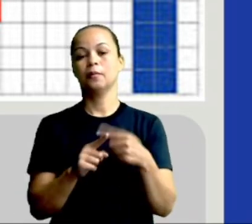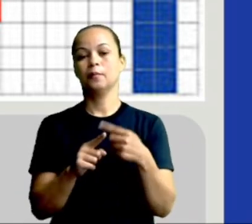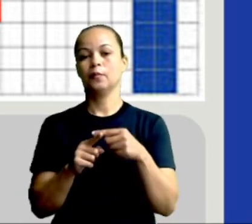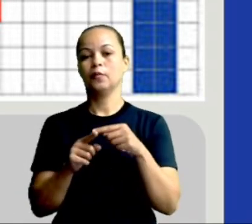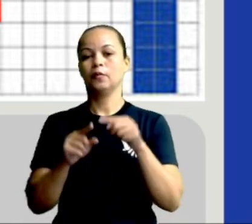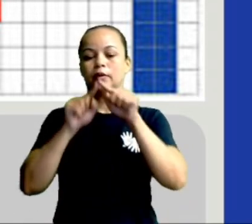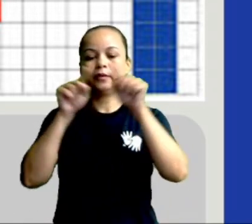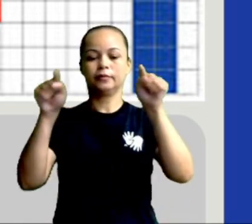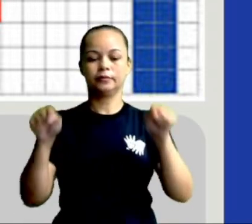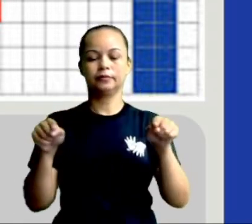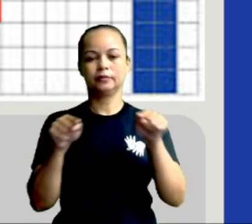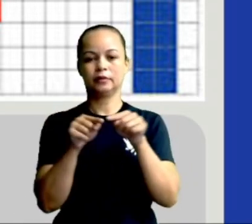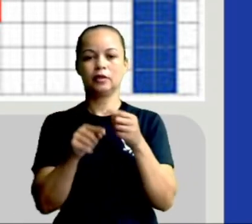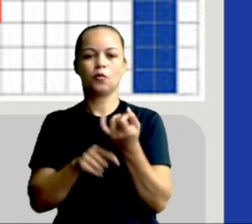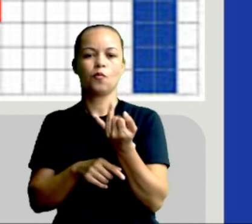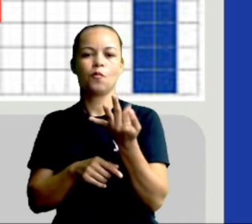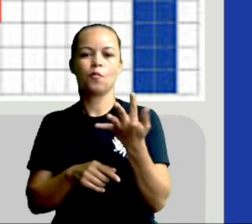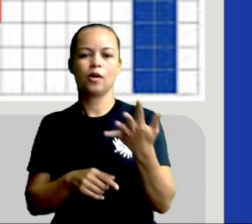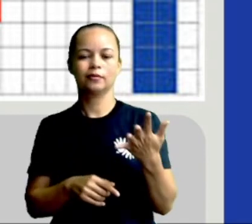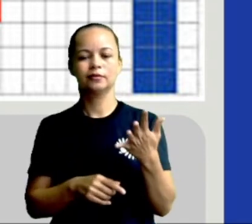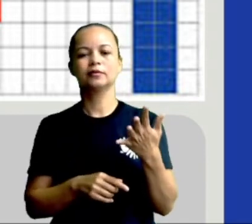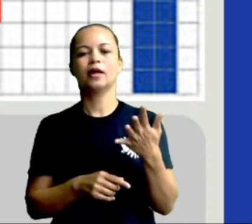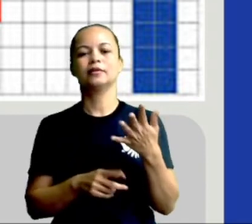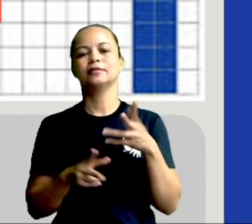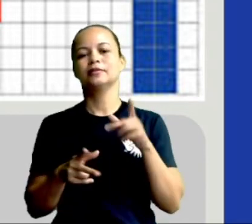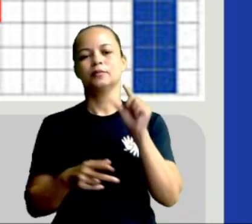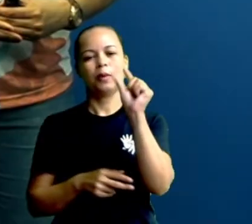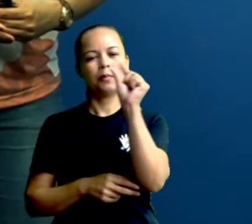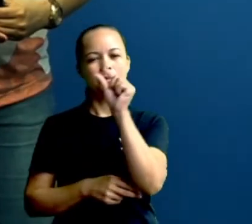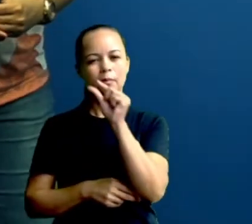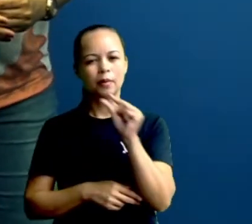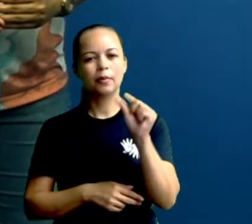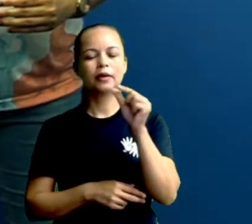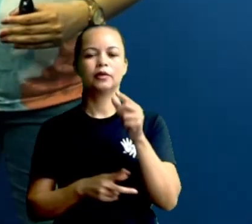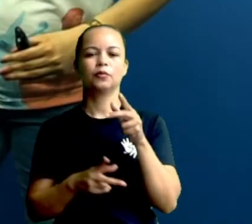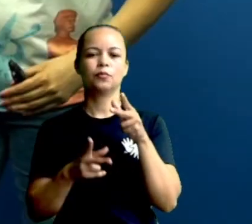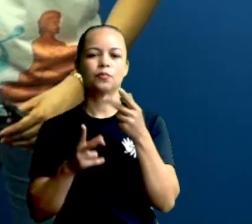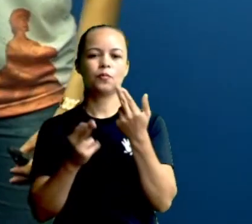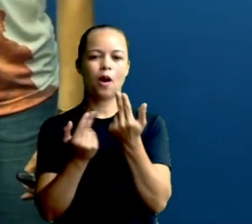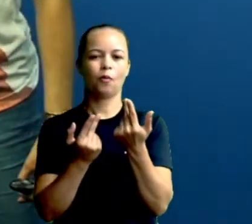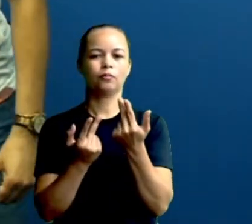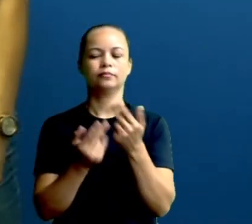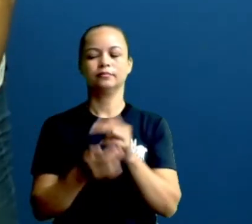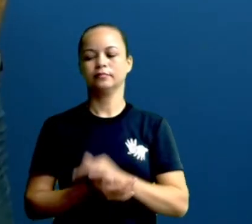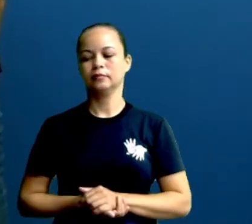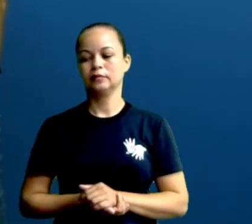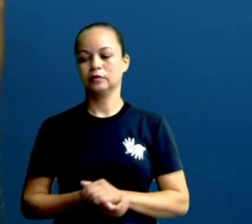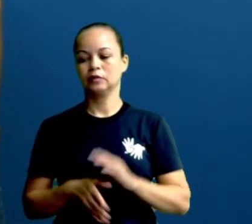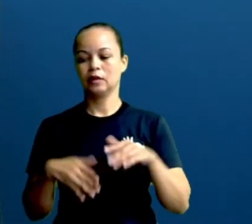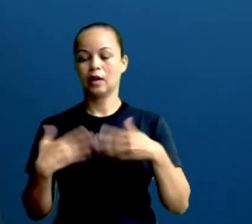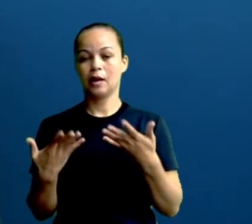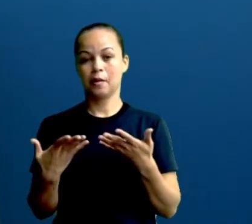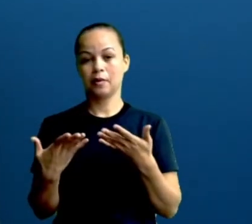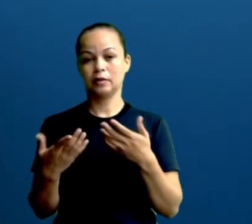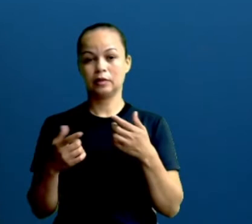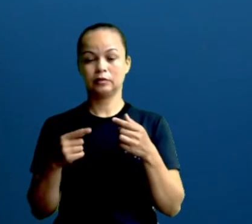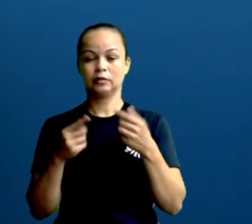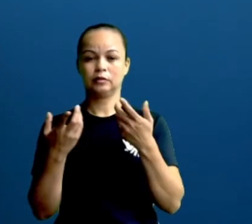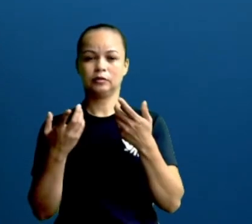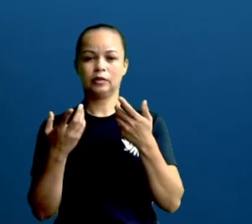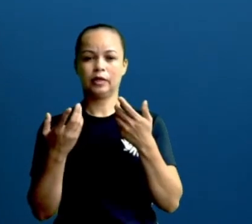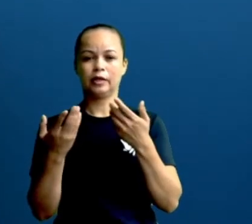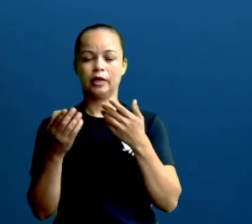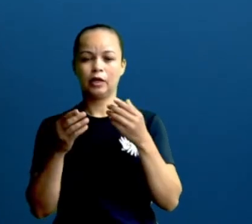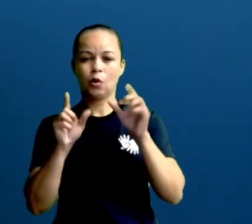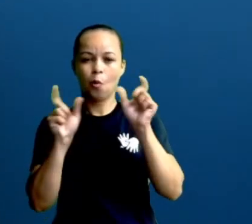têm a mesma quantidade de quadradinhos, né? Então, quando ele diz aqui, ó, apesar de serem